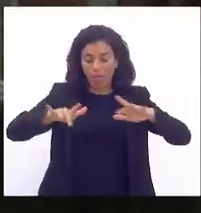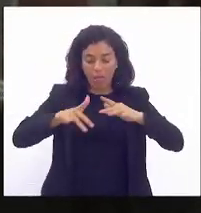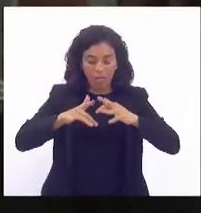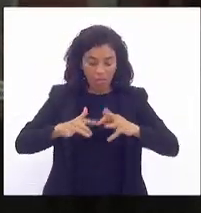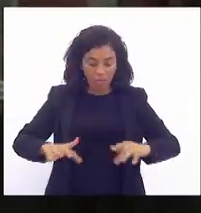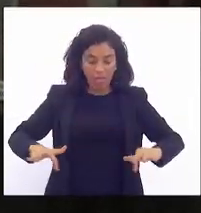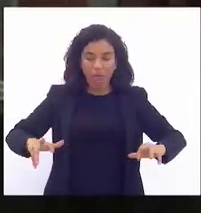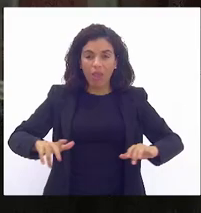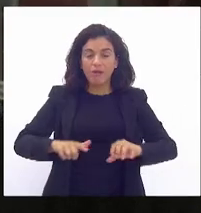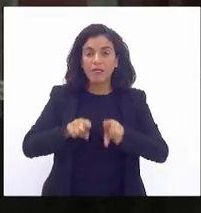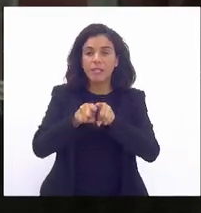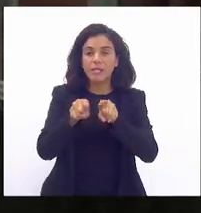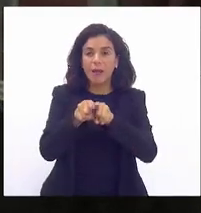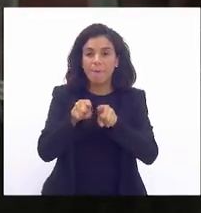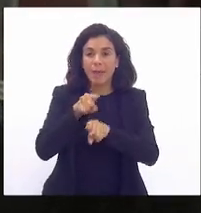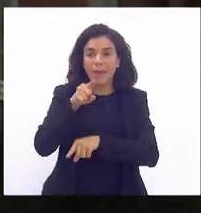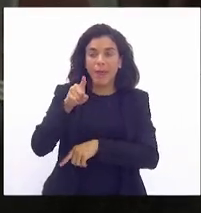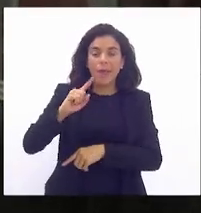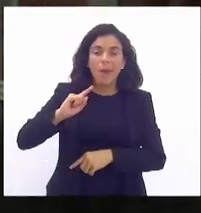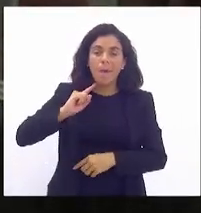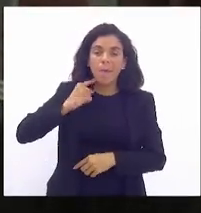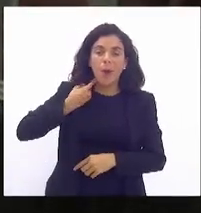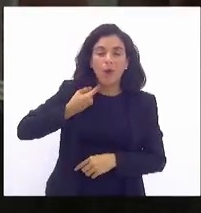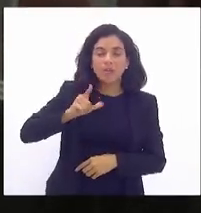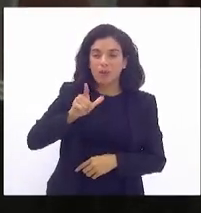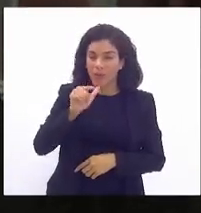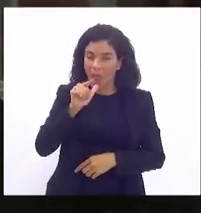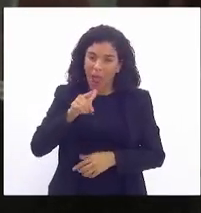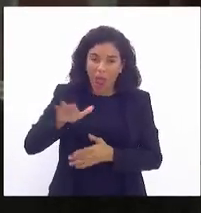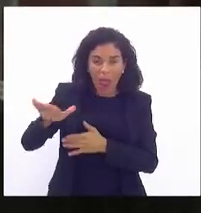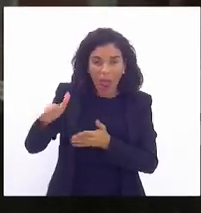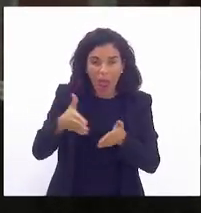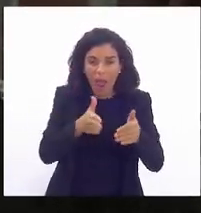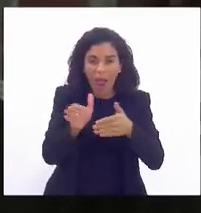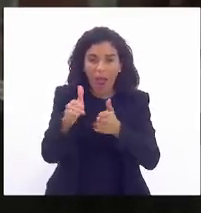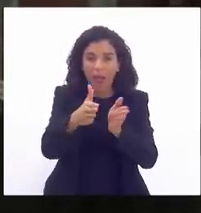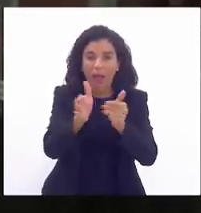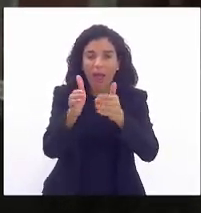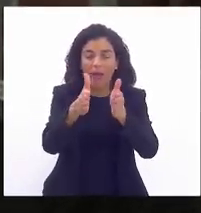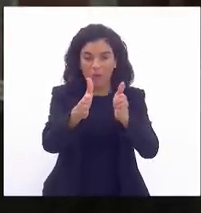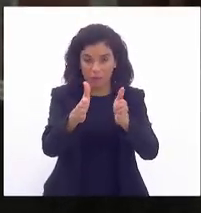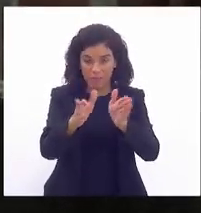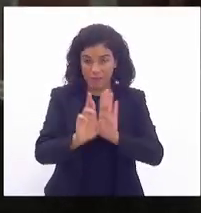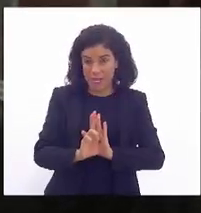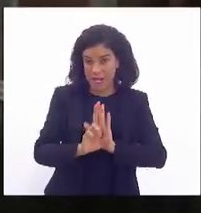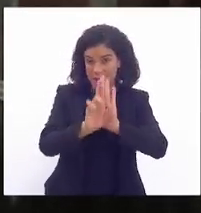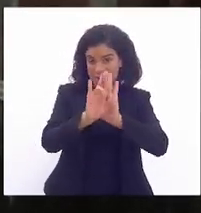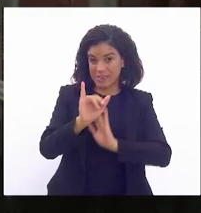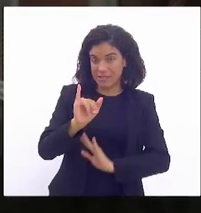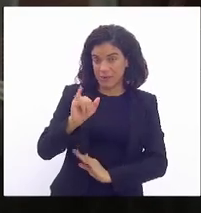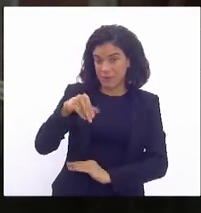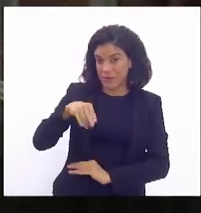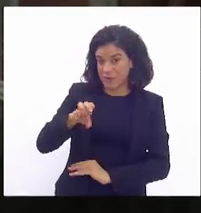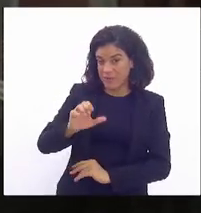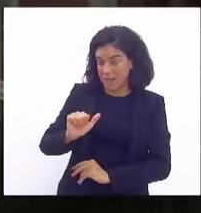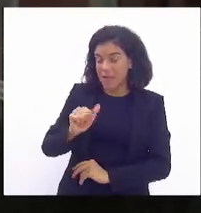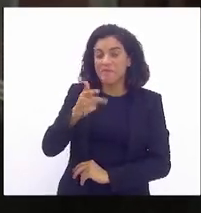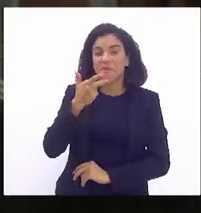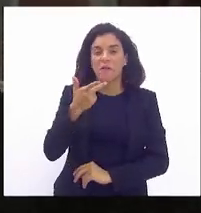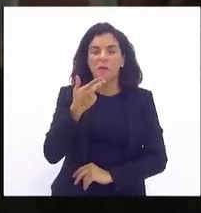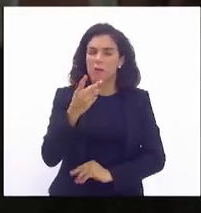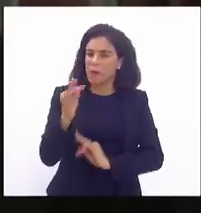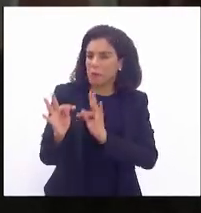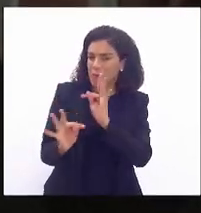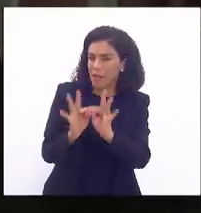uma poluição hídrica. A nossa representante do INEA disse que o tratamento